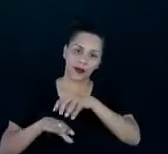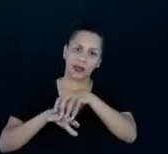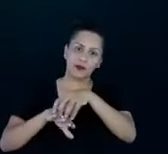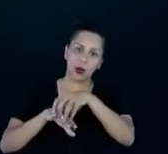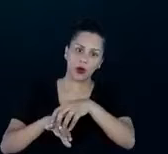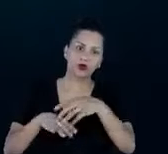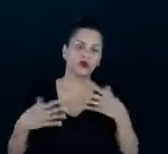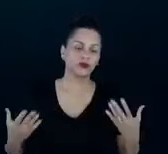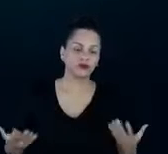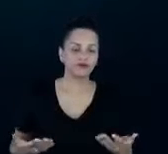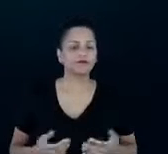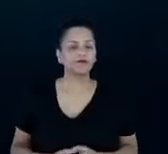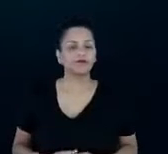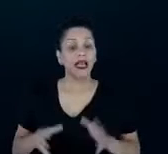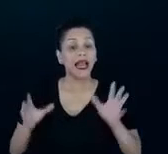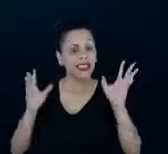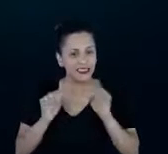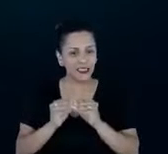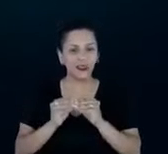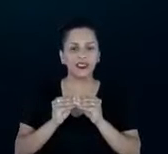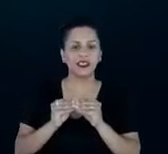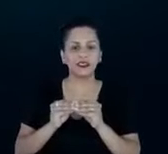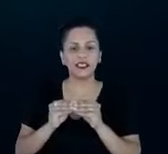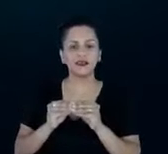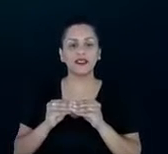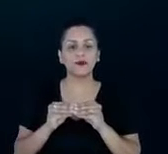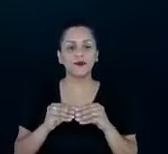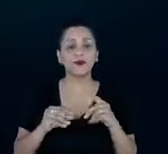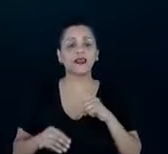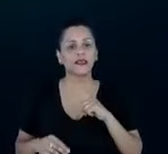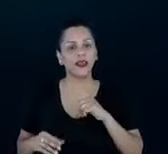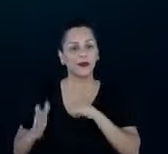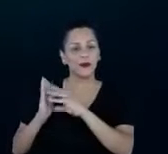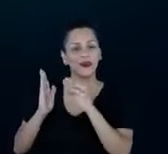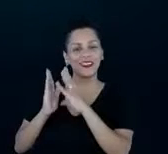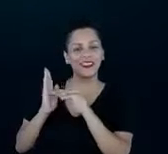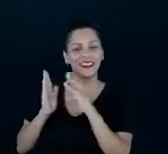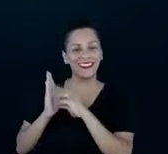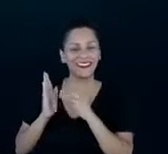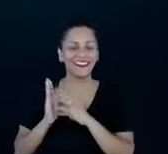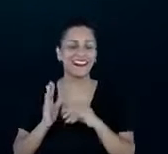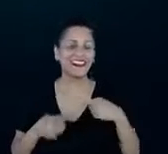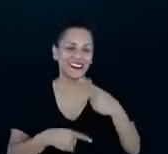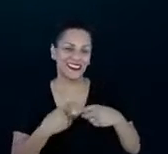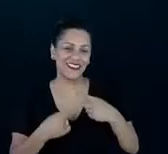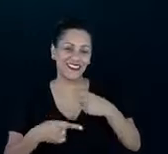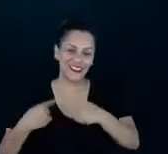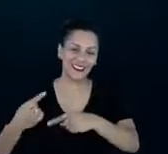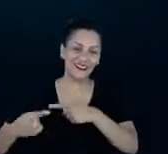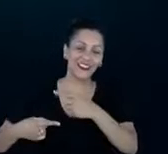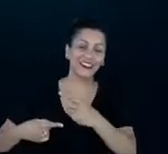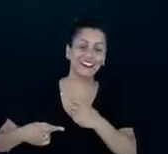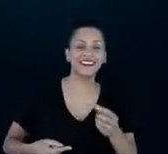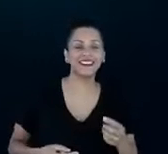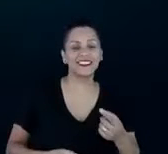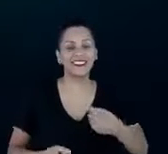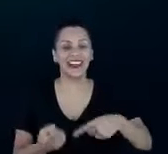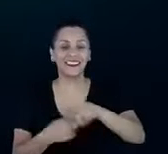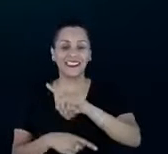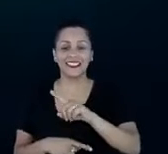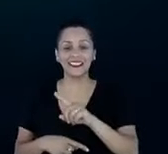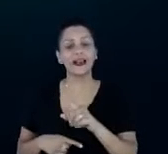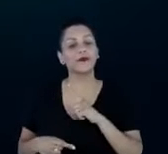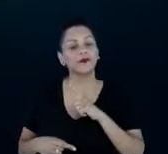eu acho que a China nesse modelo de inovação é de transformação é muito interessante pegar a lições que sejam